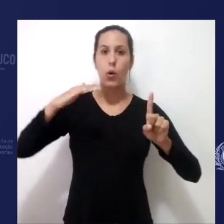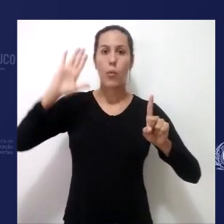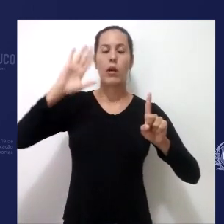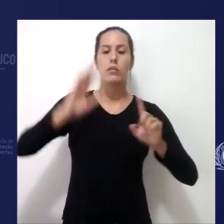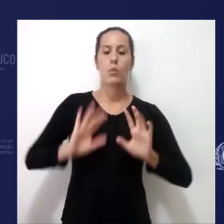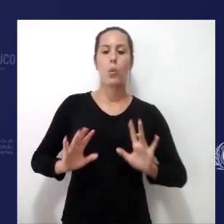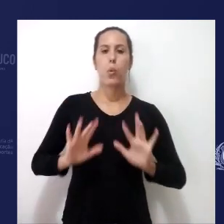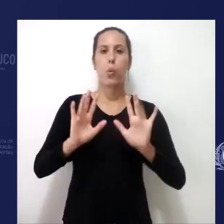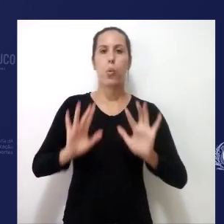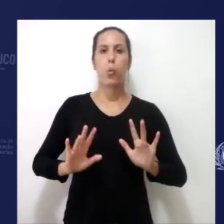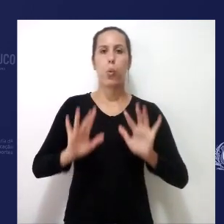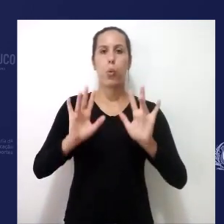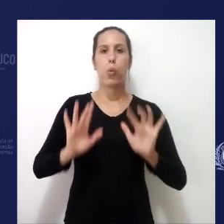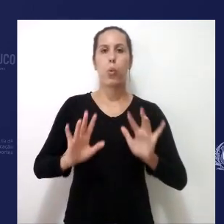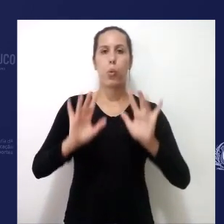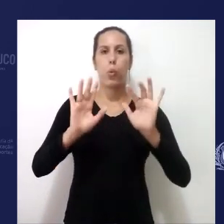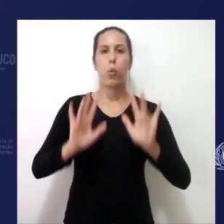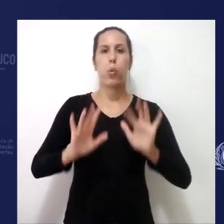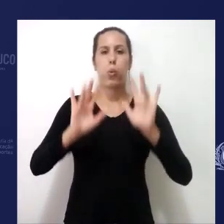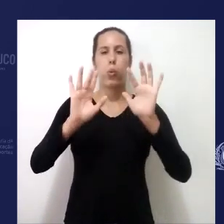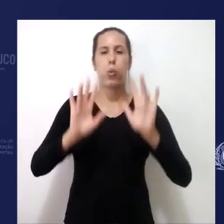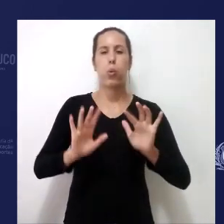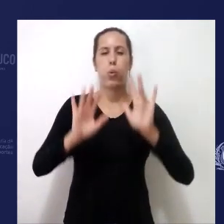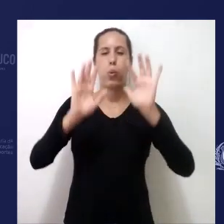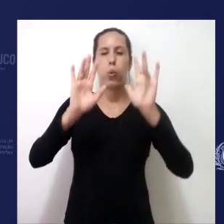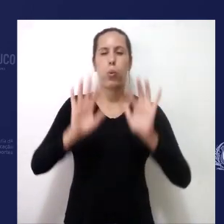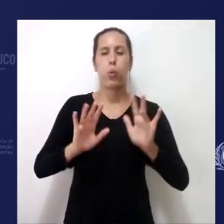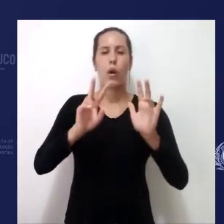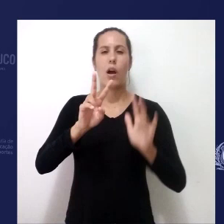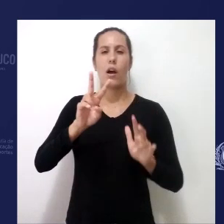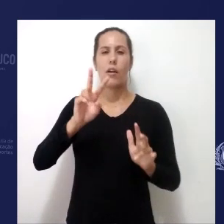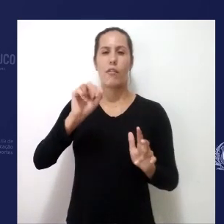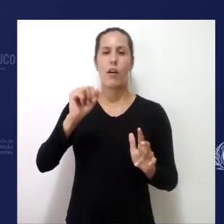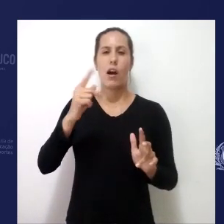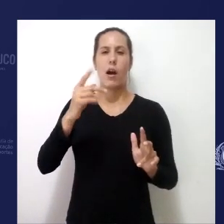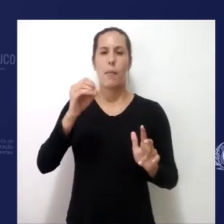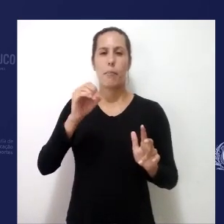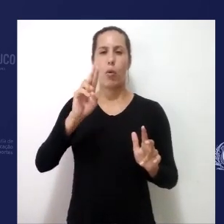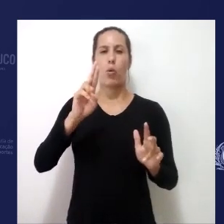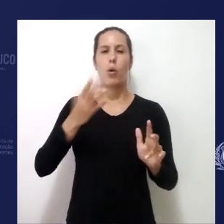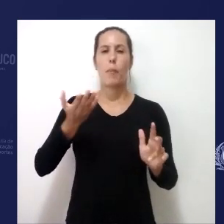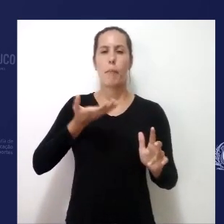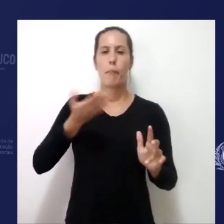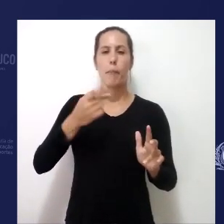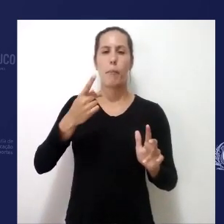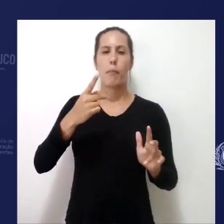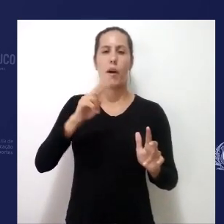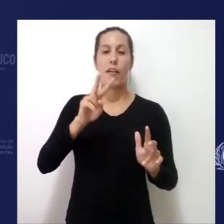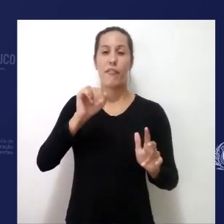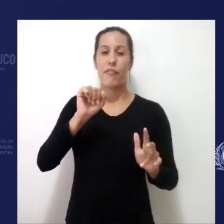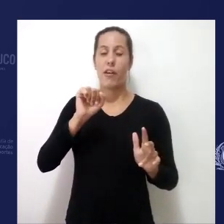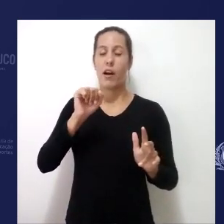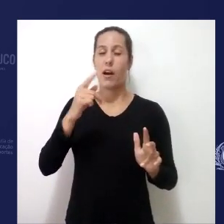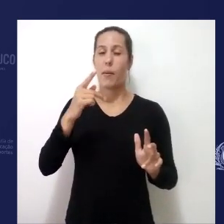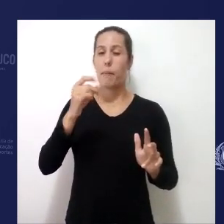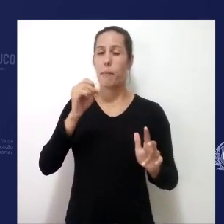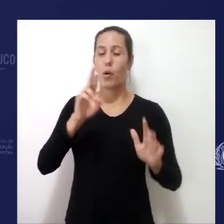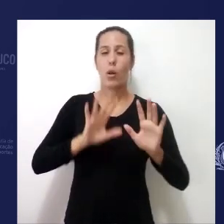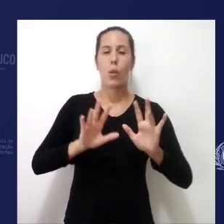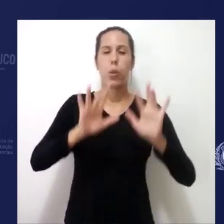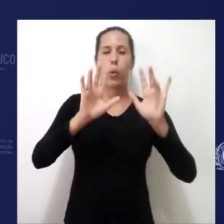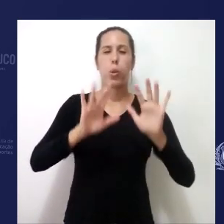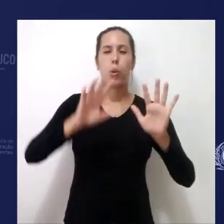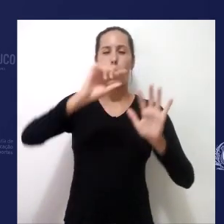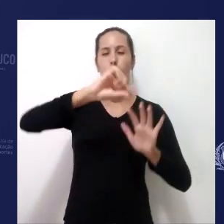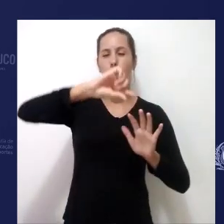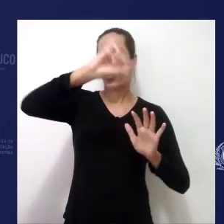o motor ele comece a girar e vai transformar essa energia em mecânica. Só que esse